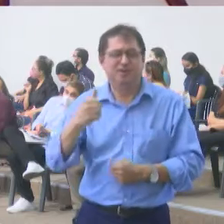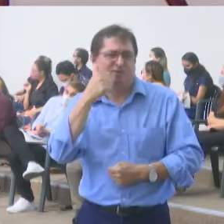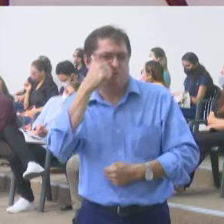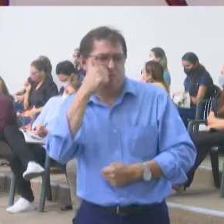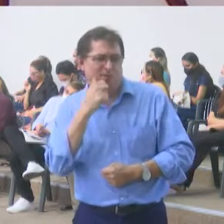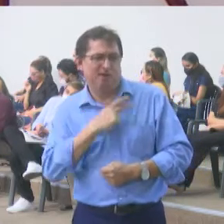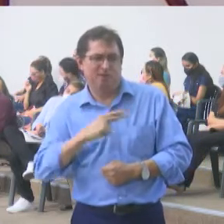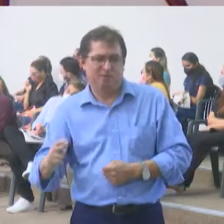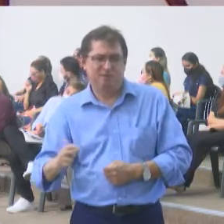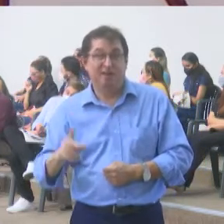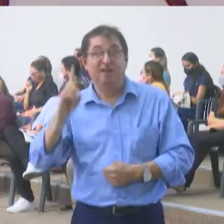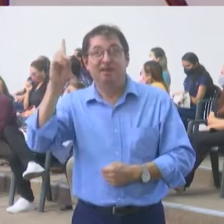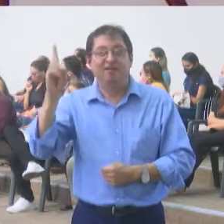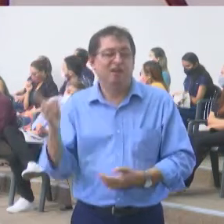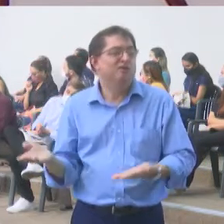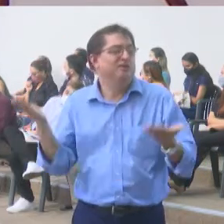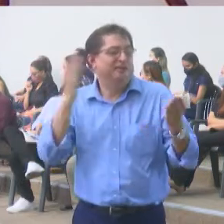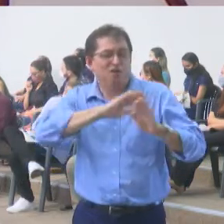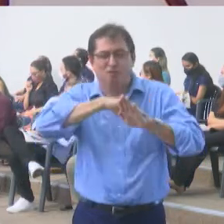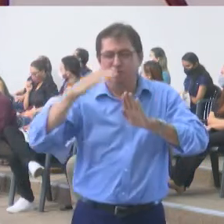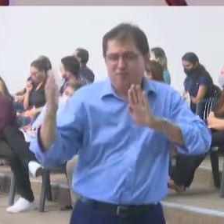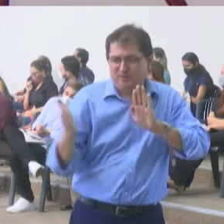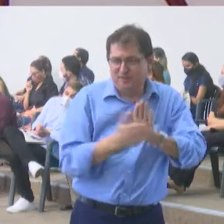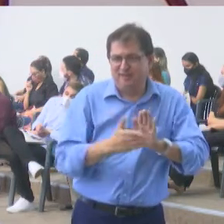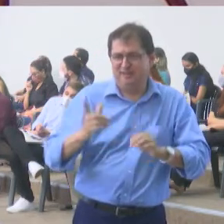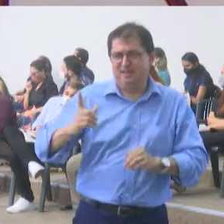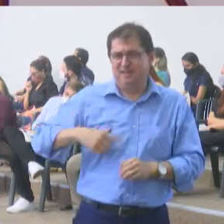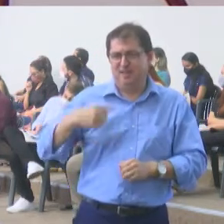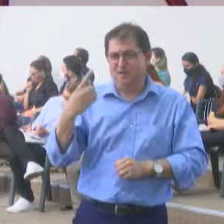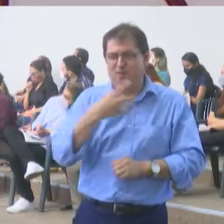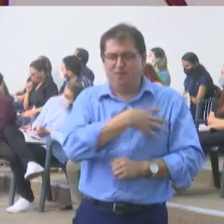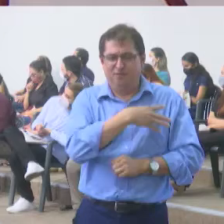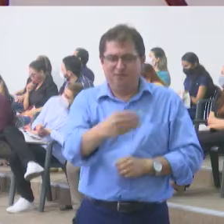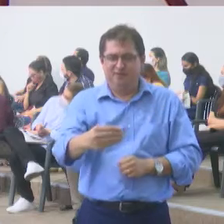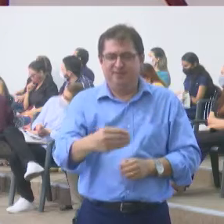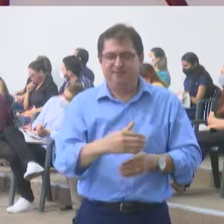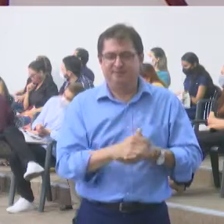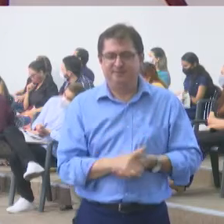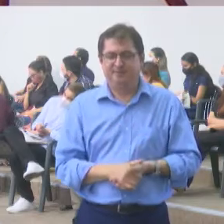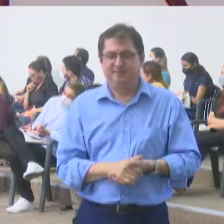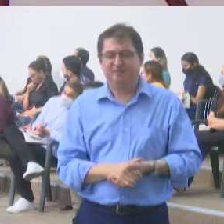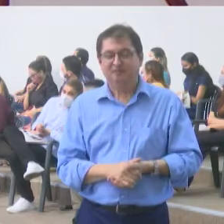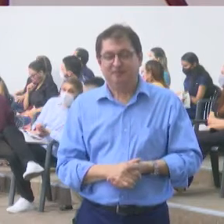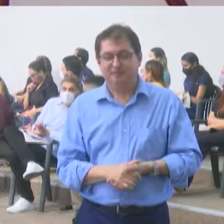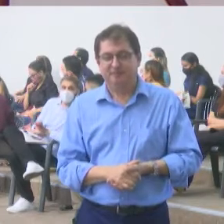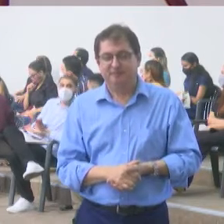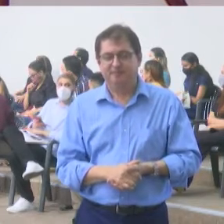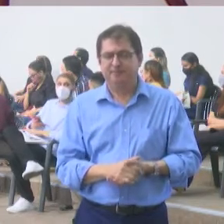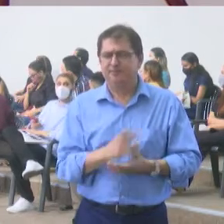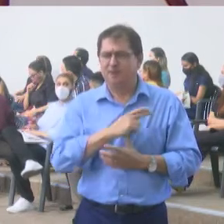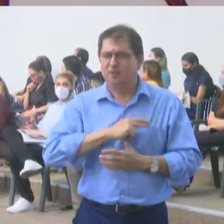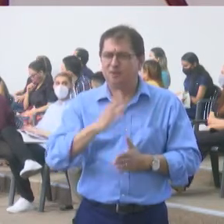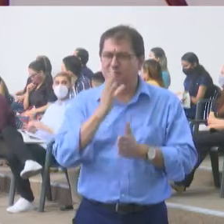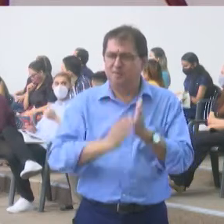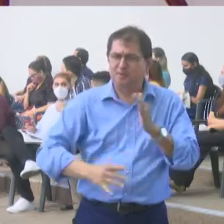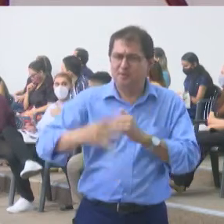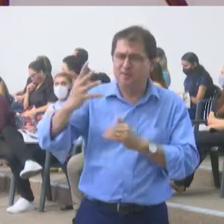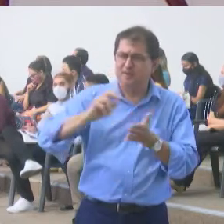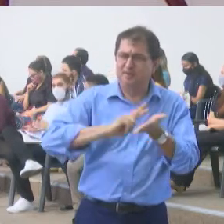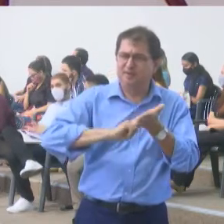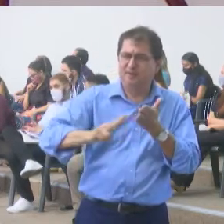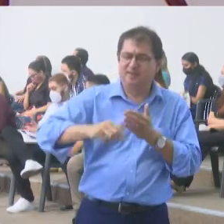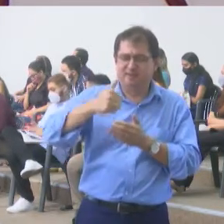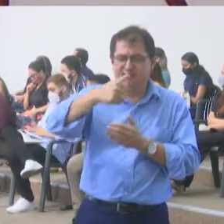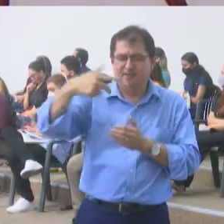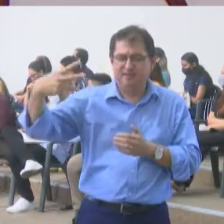lhe concedeu que concebesse e teve um filho. Coloca para mim o texto aqui, por favor, na tela, Rute capítulo 4, versículo 13, rapidamente. Olha